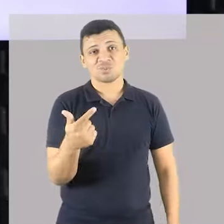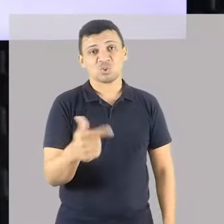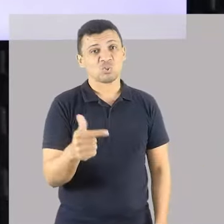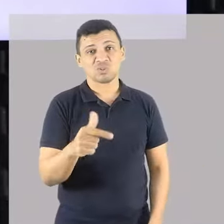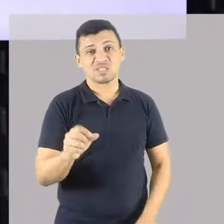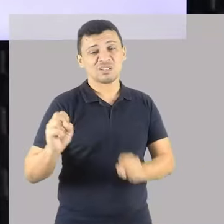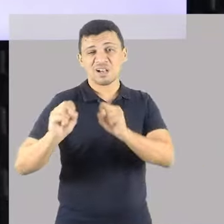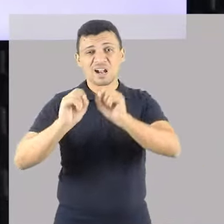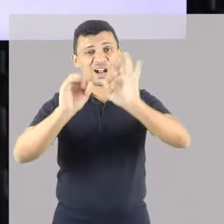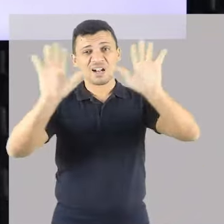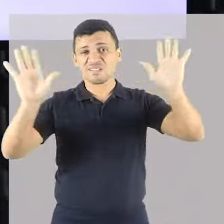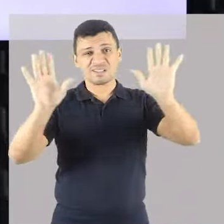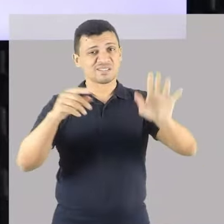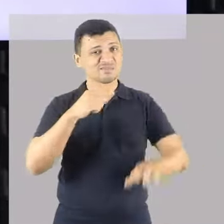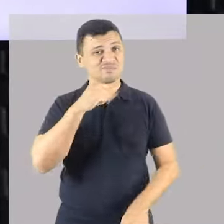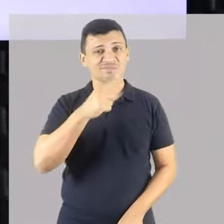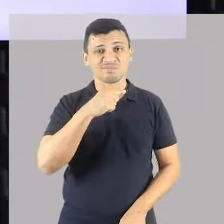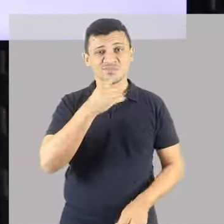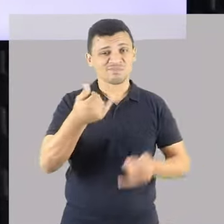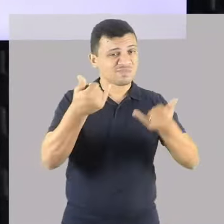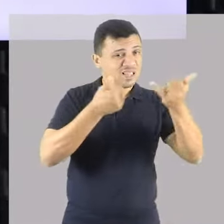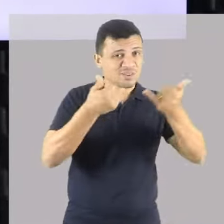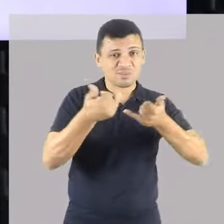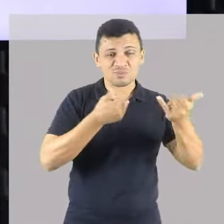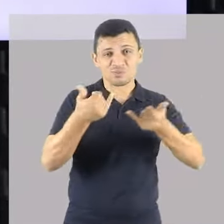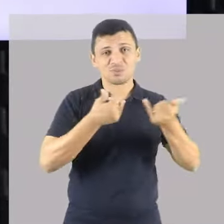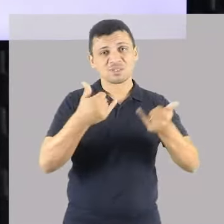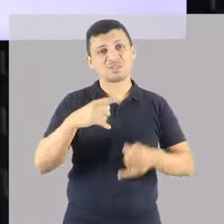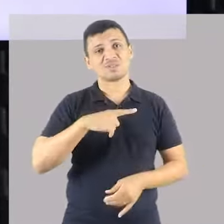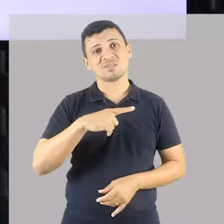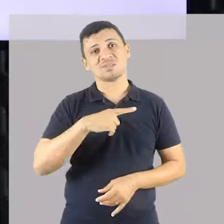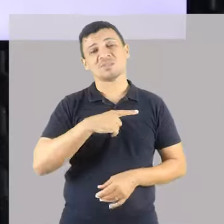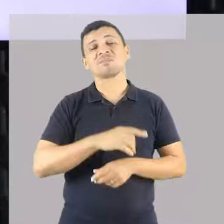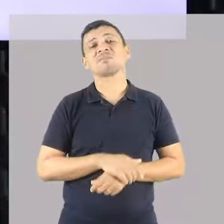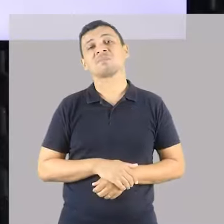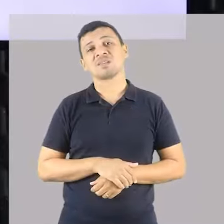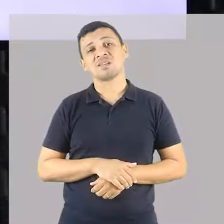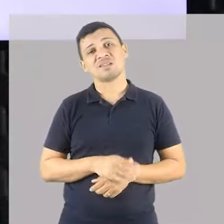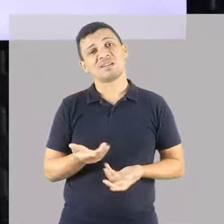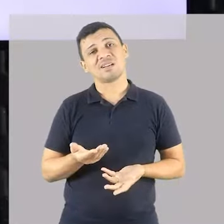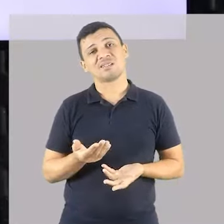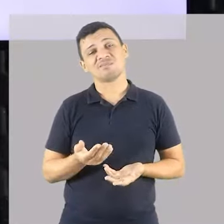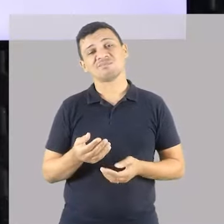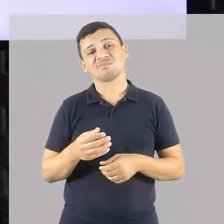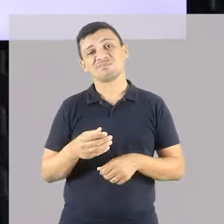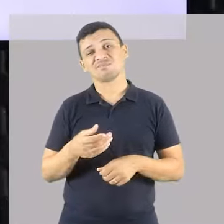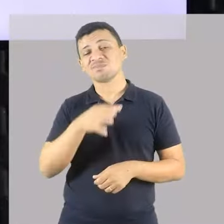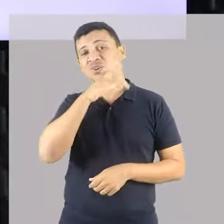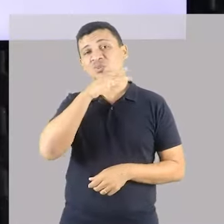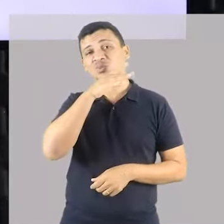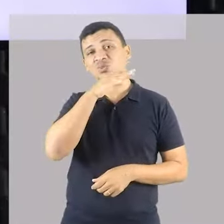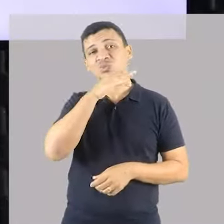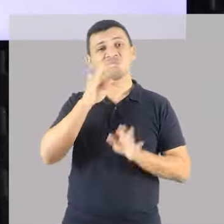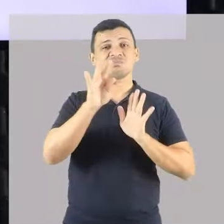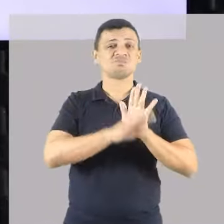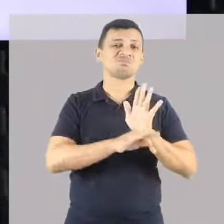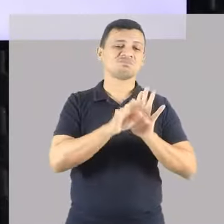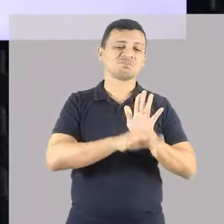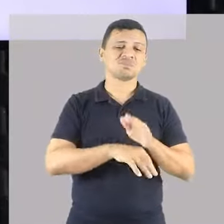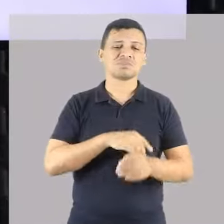clareza do que eu quero colocar das informações que estão ali colocadas E aí eu tenho comprometimento da da qualidade do